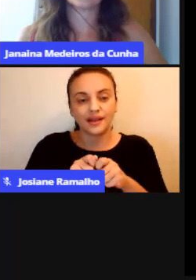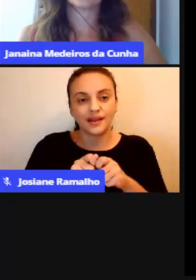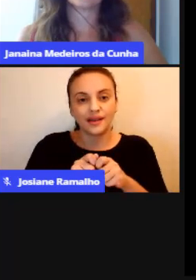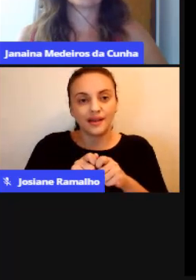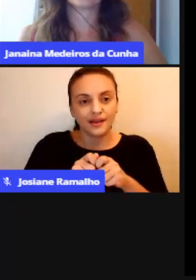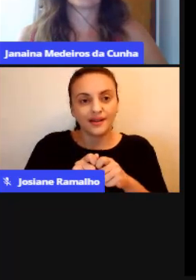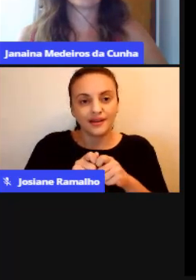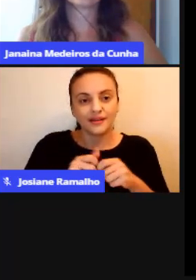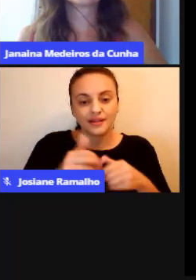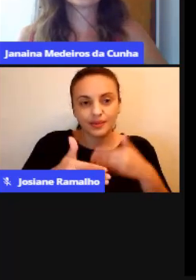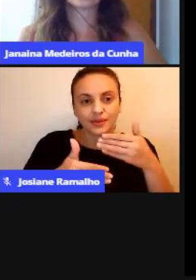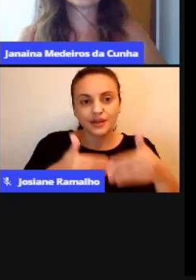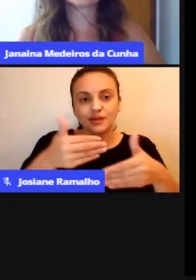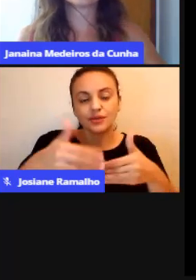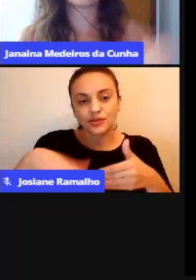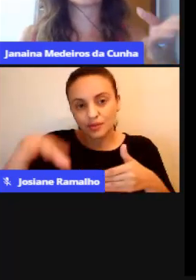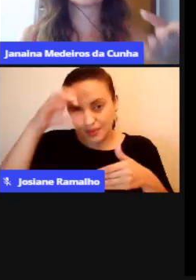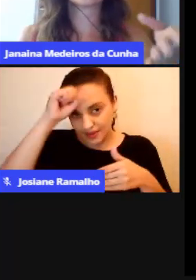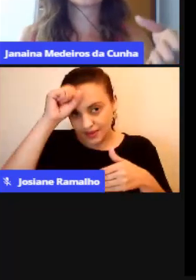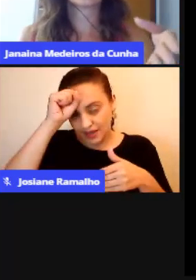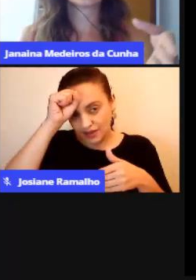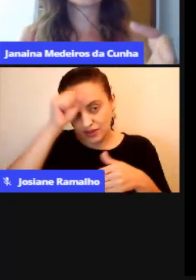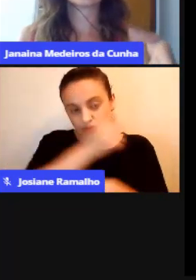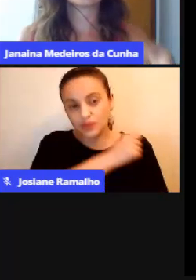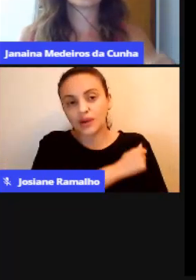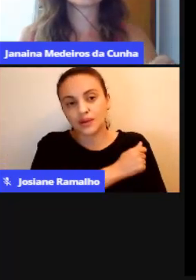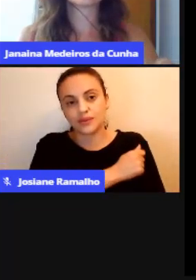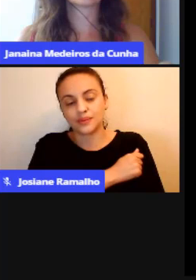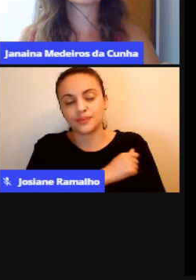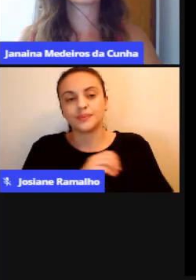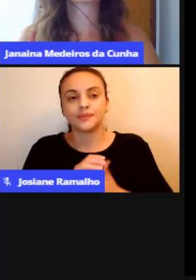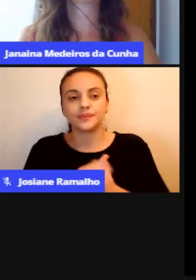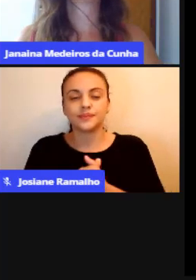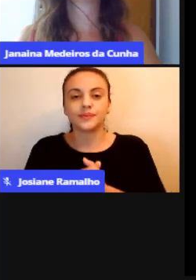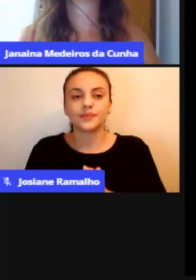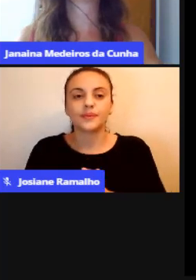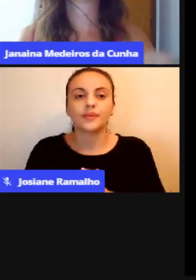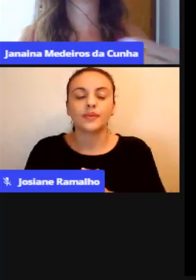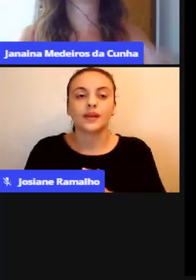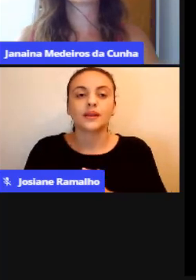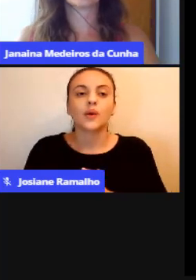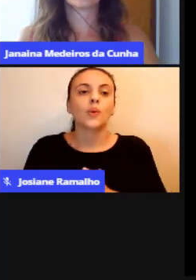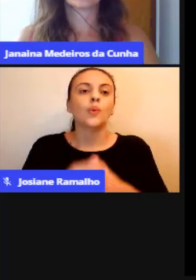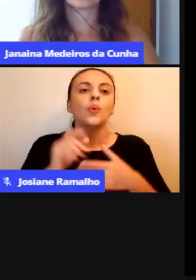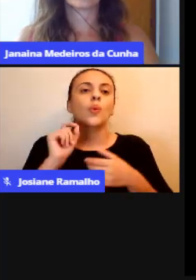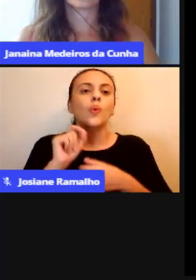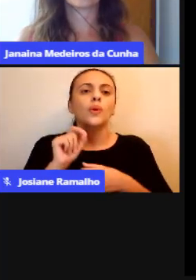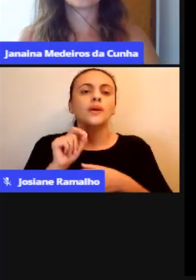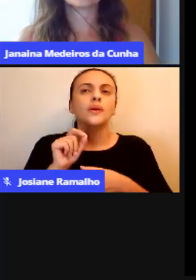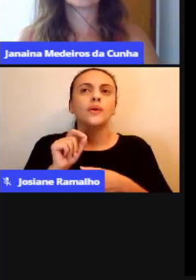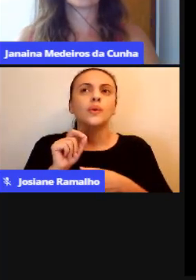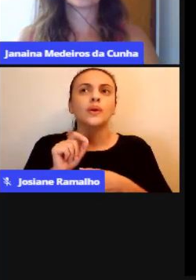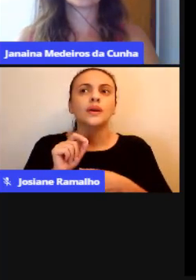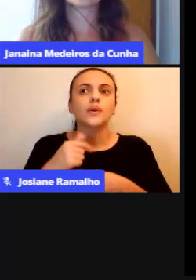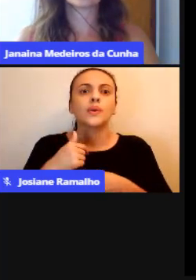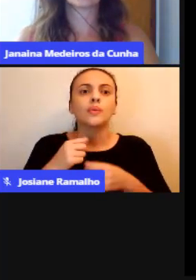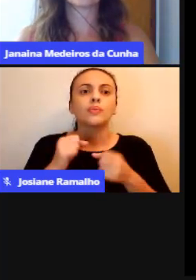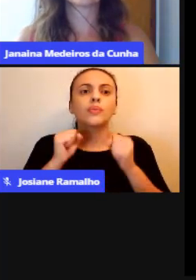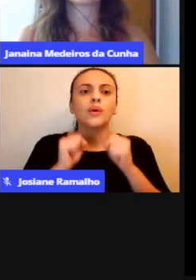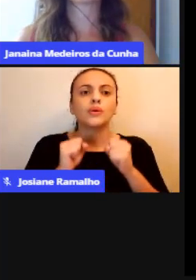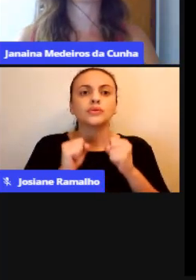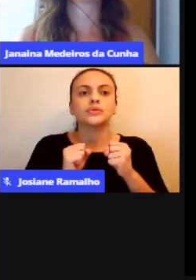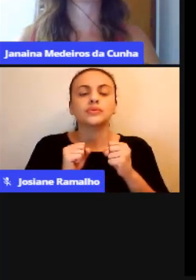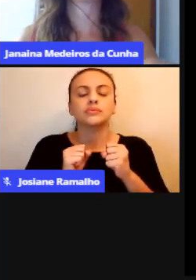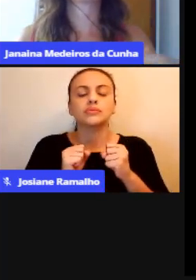né? Então, ela é um ponto de partida. A partir dessa avaliação, o que eu posso estar oferecendo para que esse